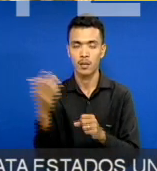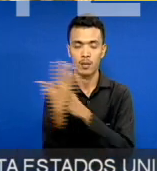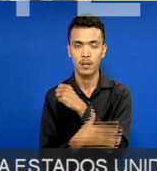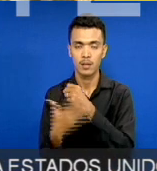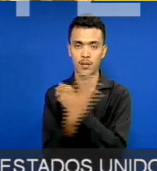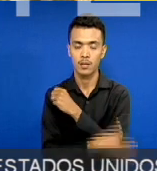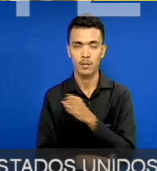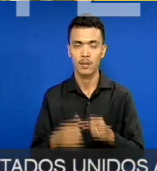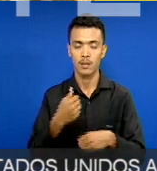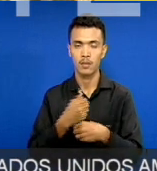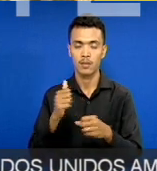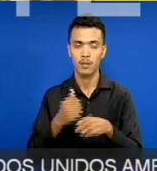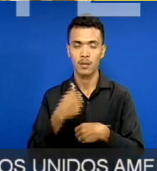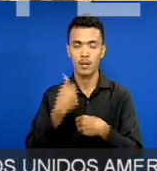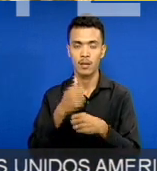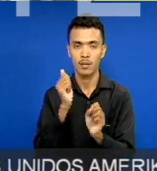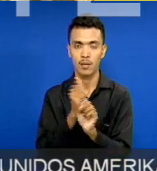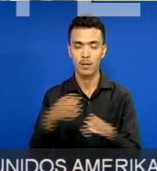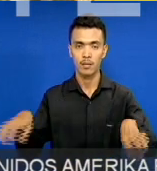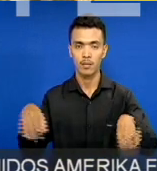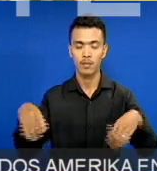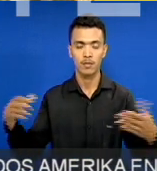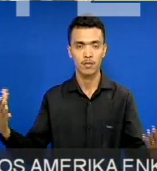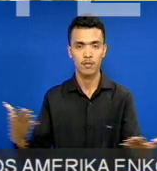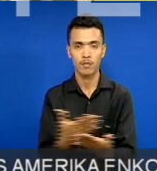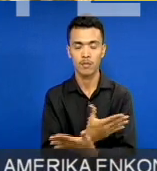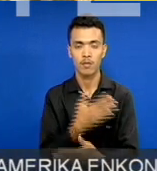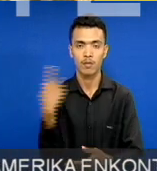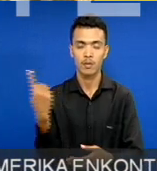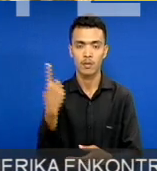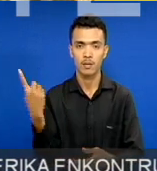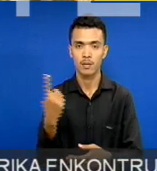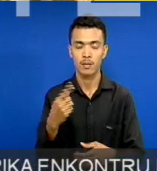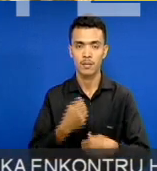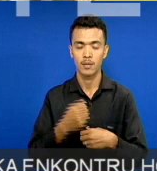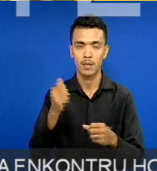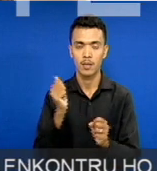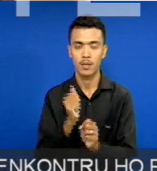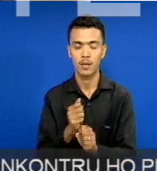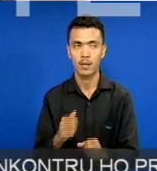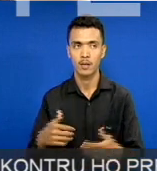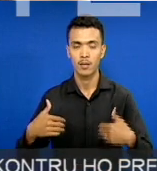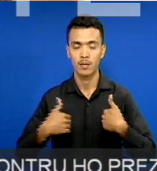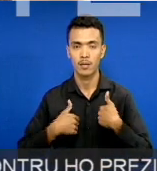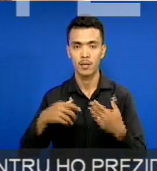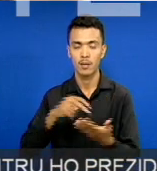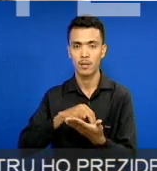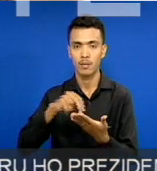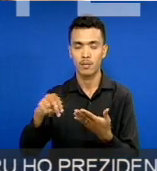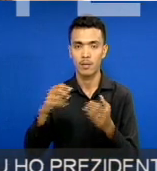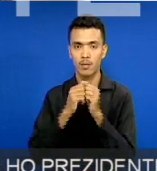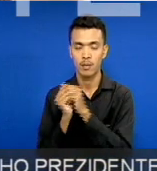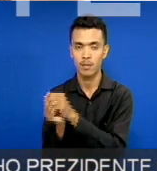atualo. Atualiza o sistema, for um sistema atual, sempre, hamosu eneva, e a número, hamutu, nem